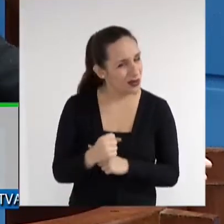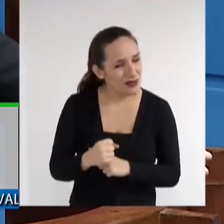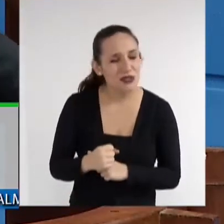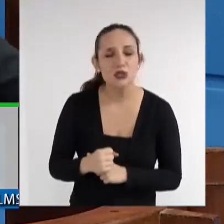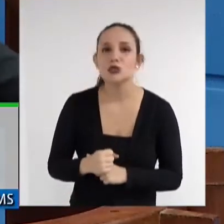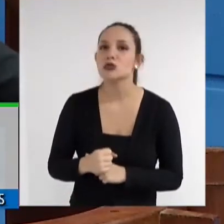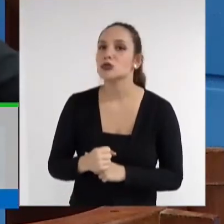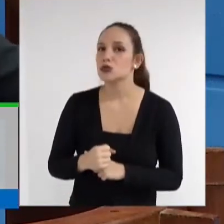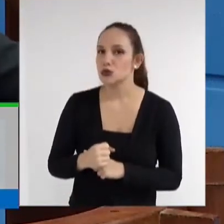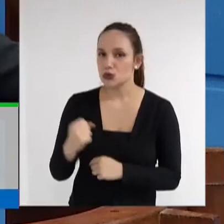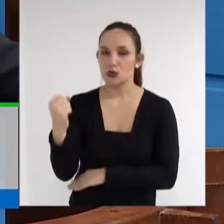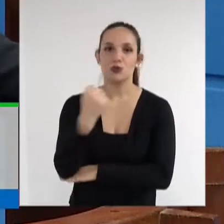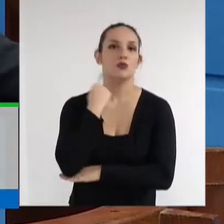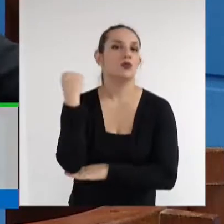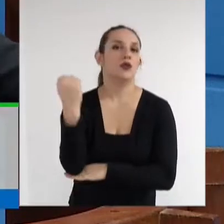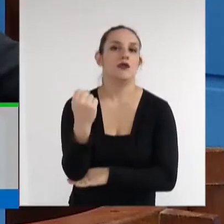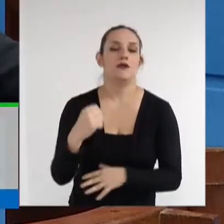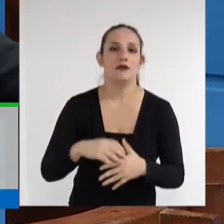brutal